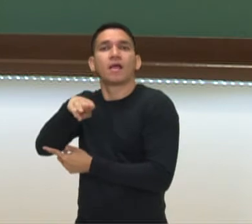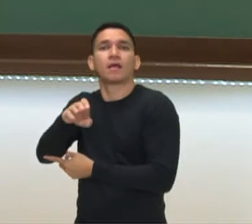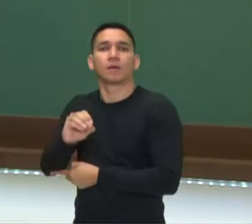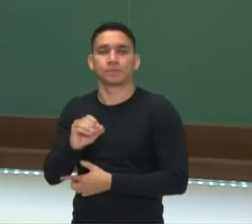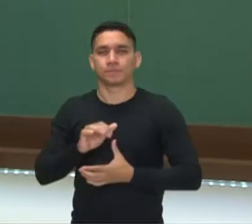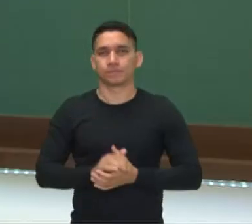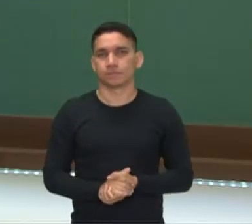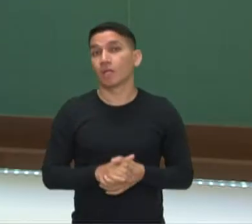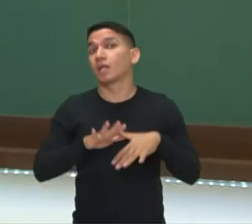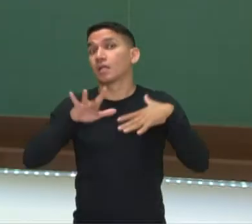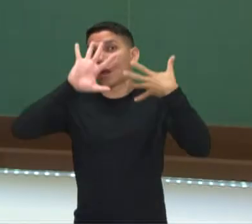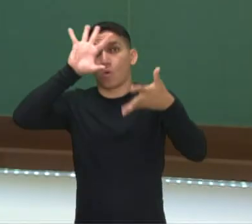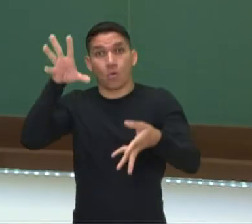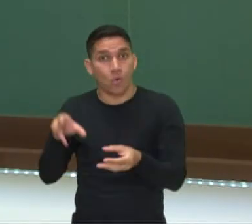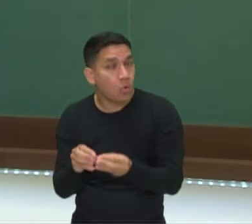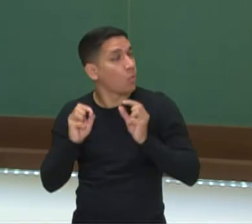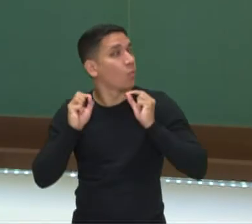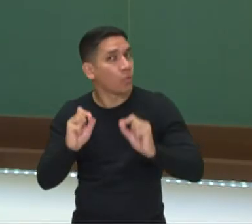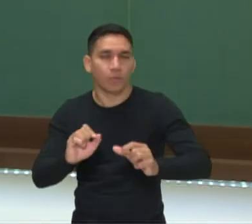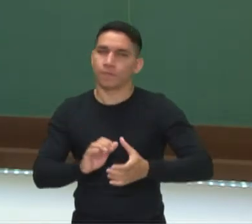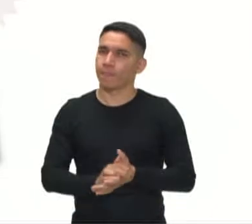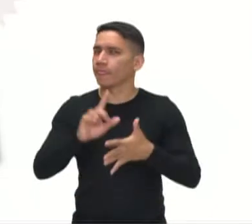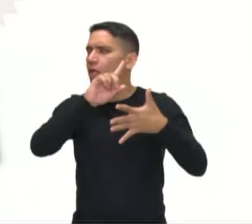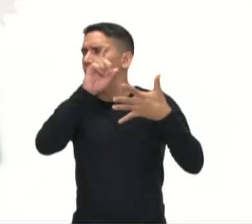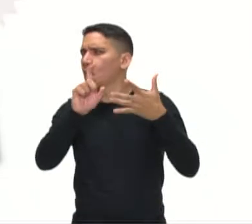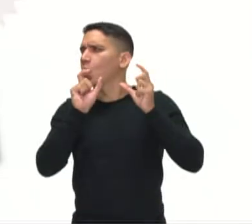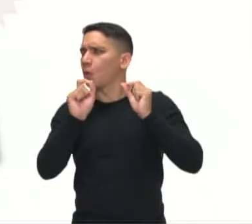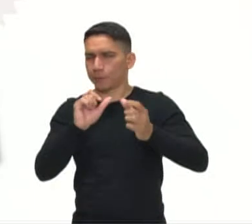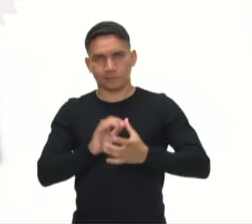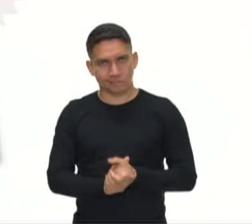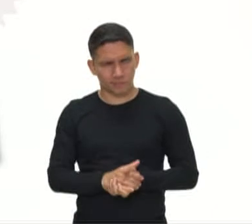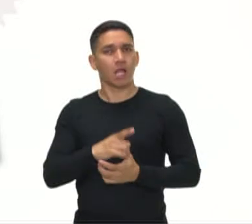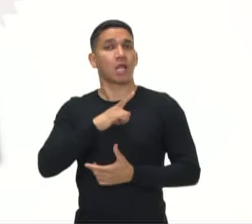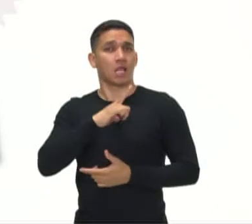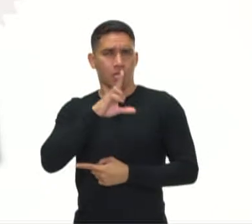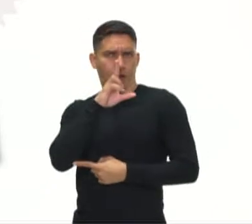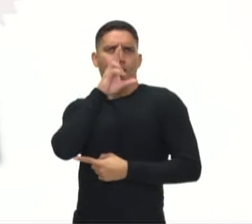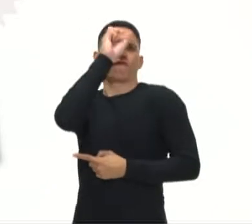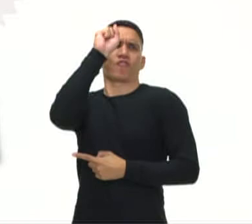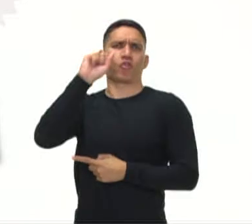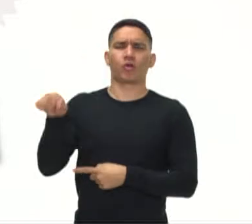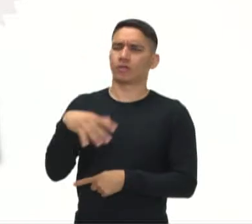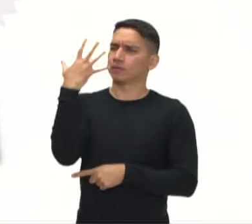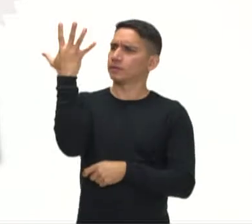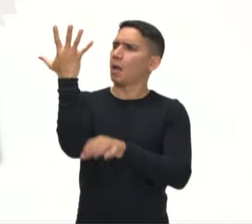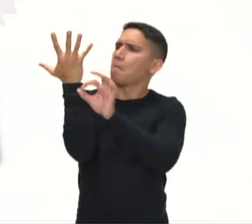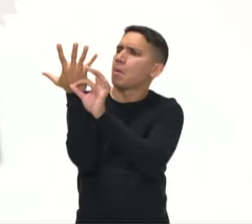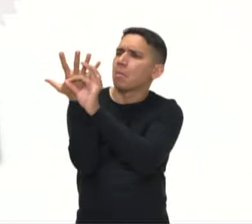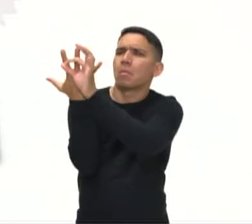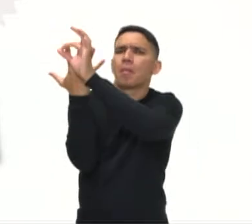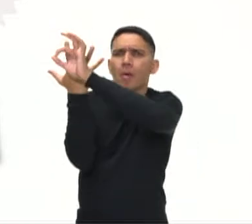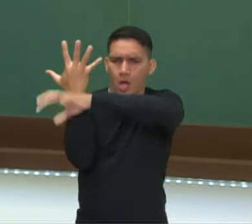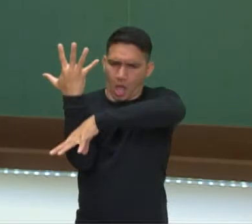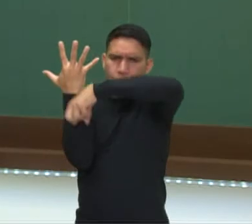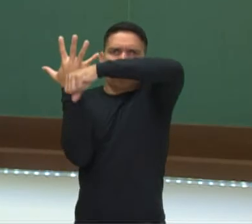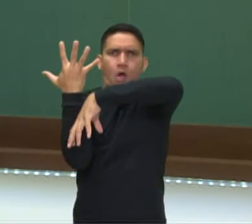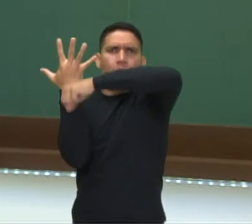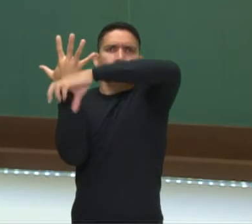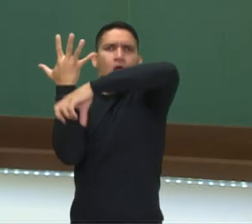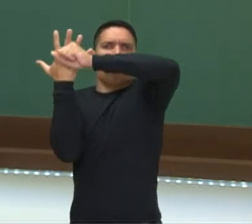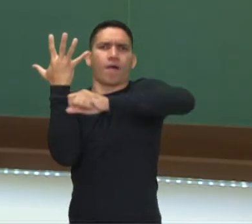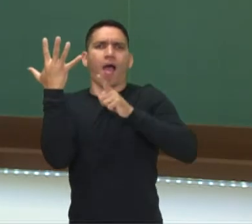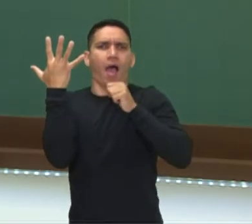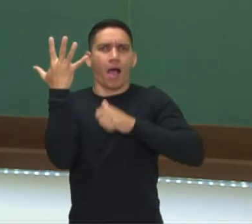Então, vamos para a nossa conclusão. A hipótese era que existe uma força que as células das folhas fazem para puxar a água